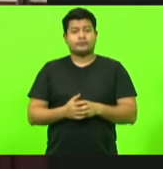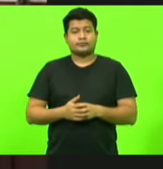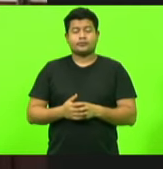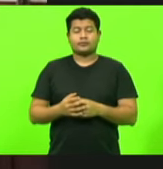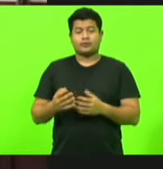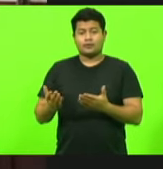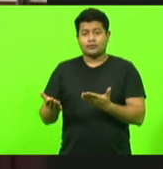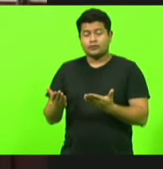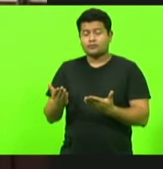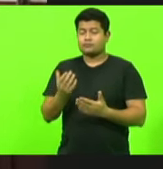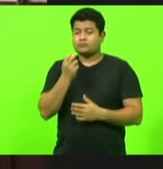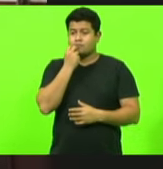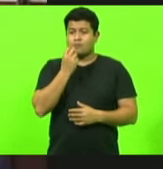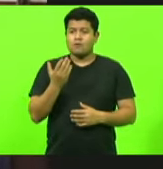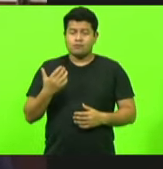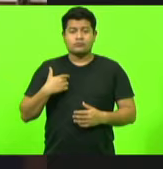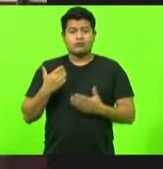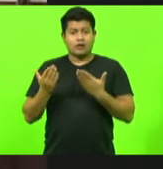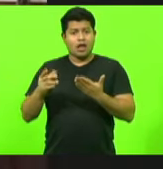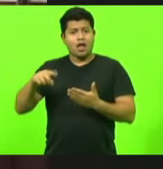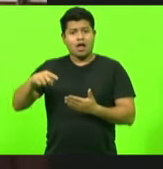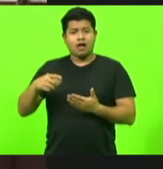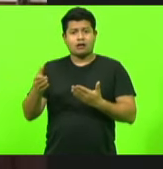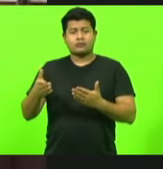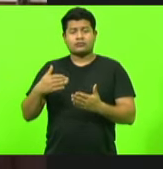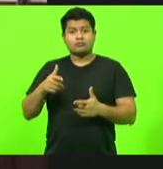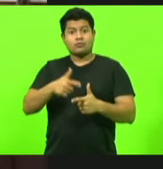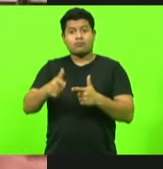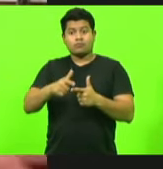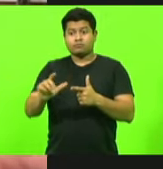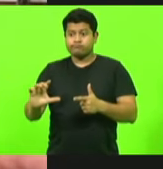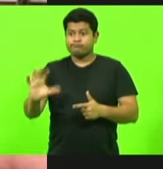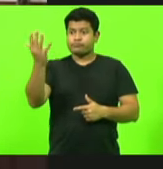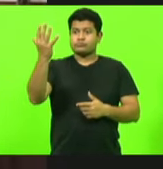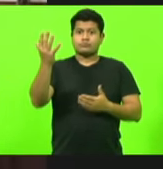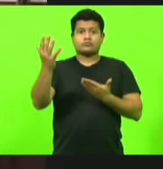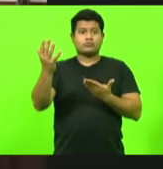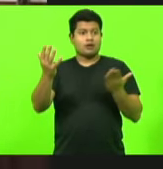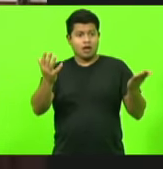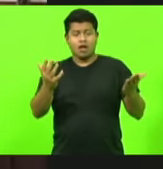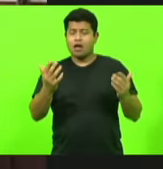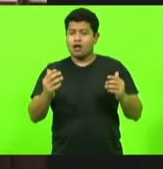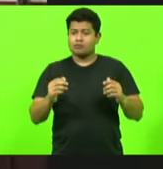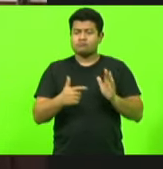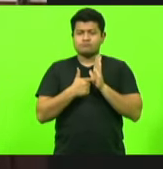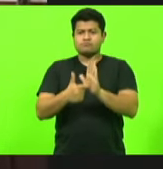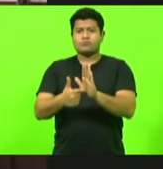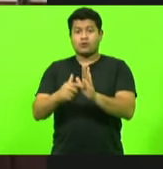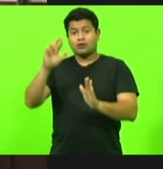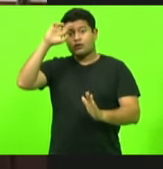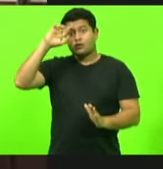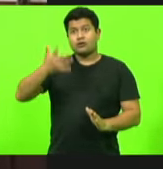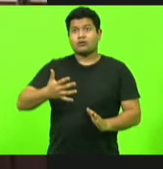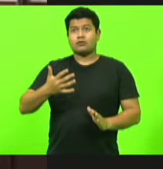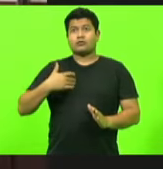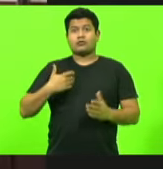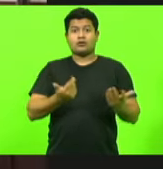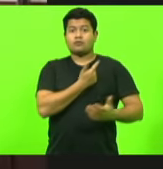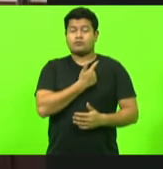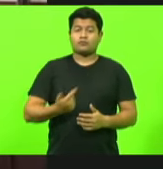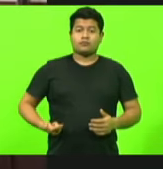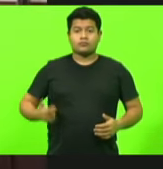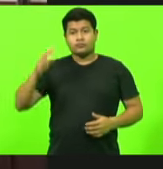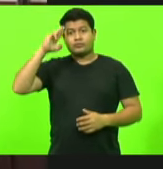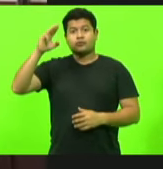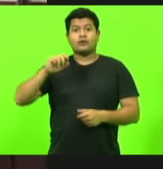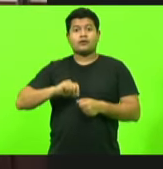momento que o problema aparece, ele apresentar a solução, que foi o que fez o governador Carlos Moisés.